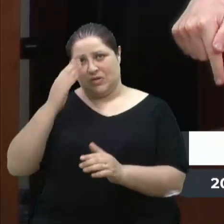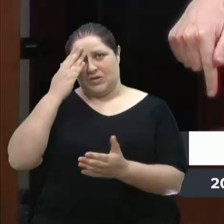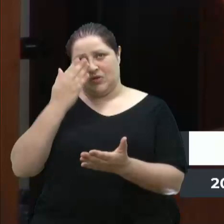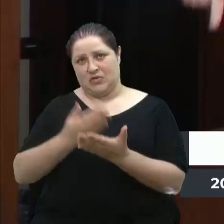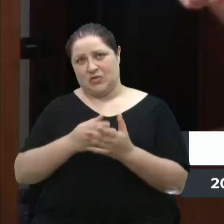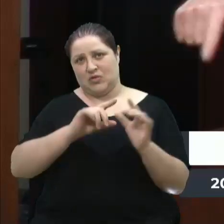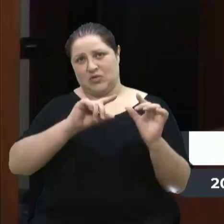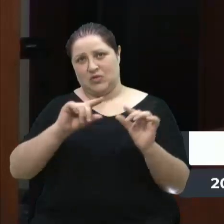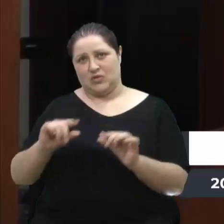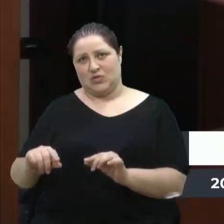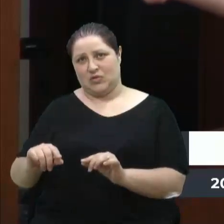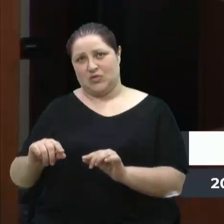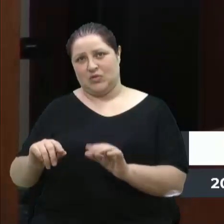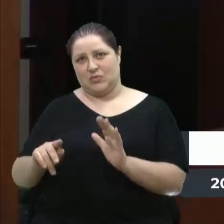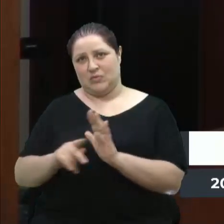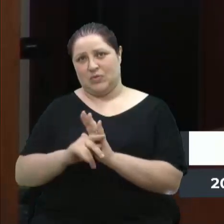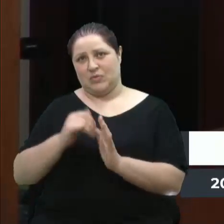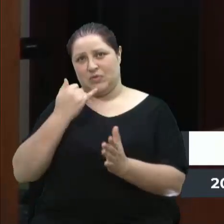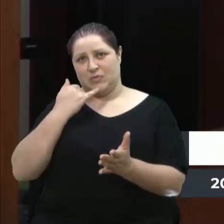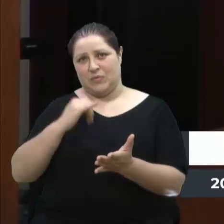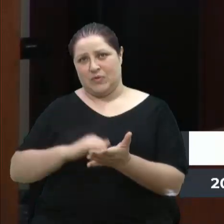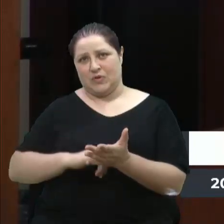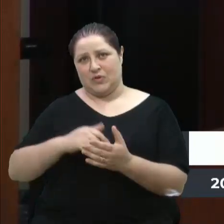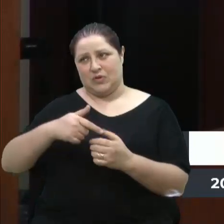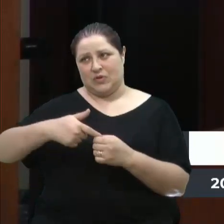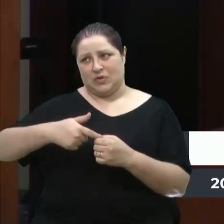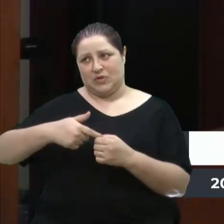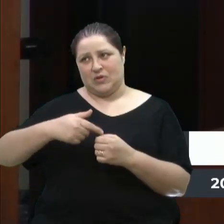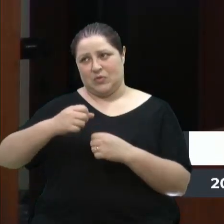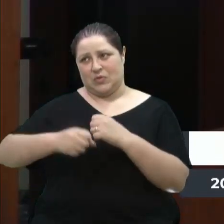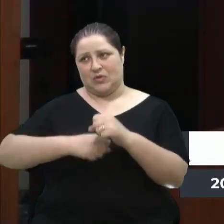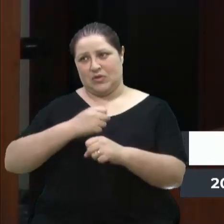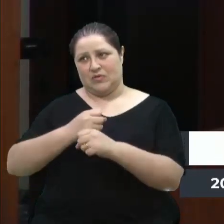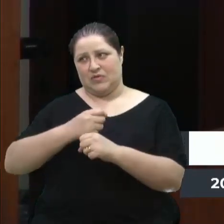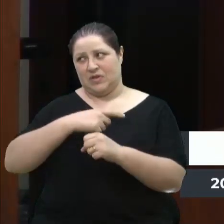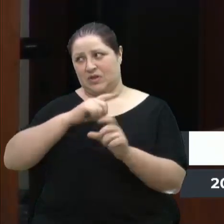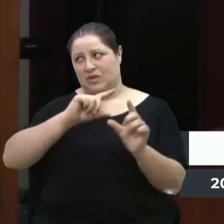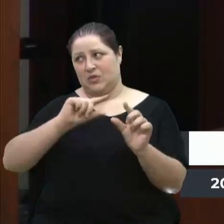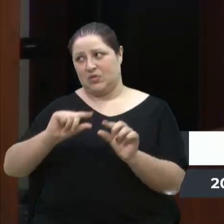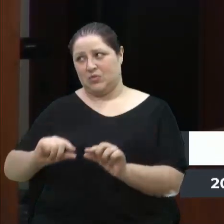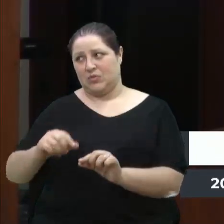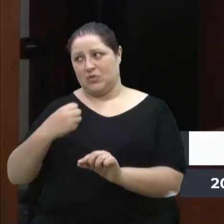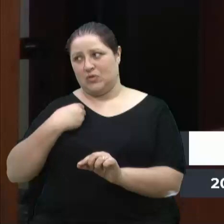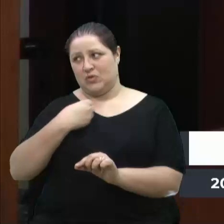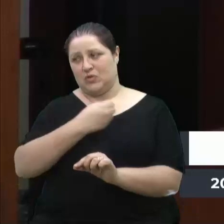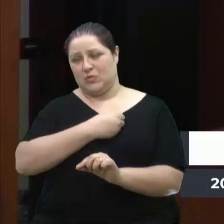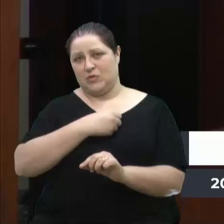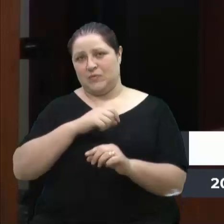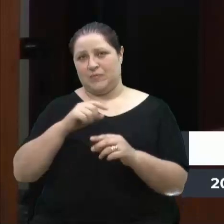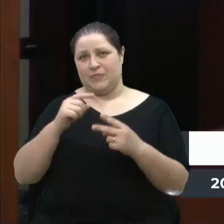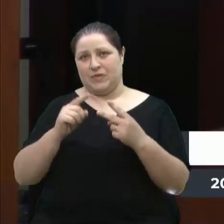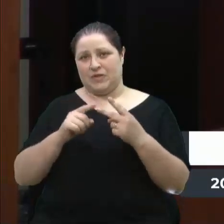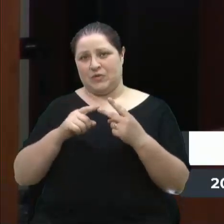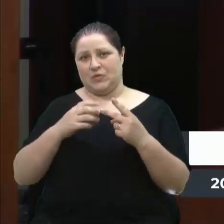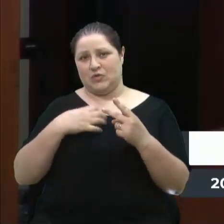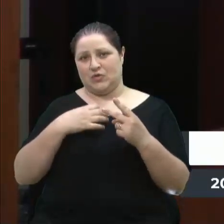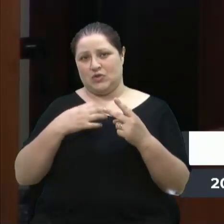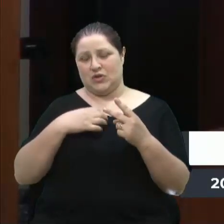que teve agora dos combustíveis, o ano que vem, nós já teremos esse número reduzido. Pois bem, segundo jeito de